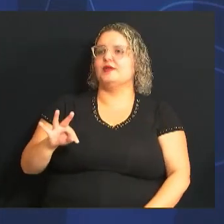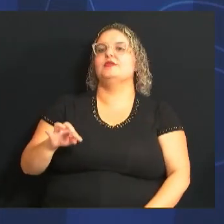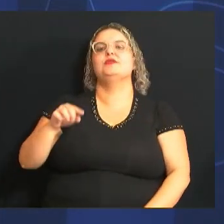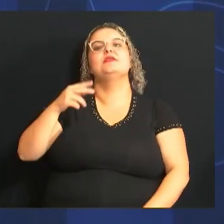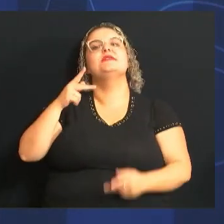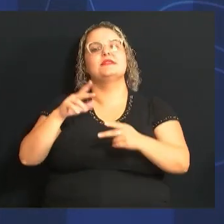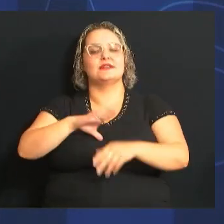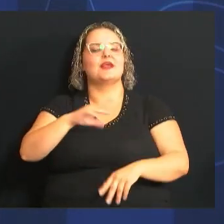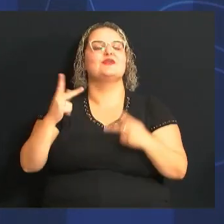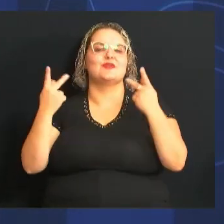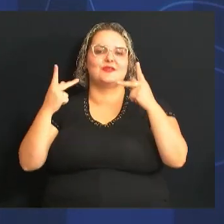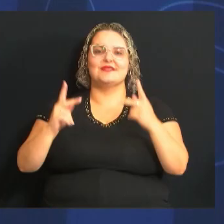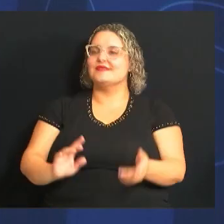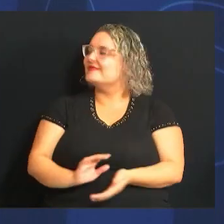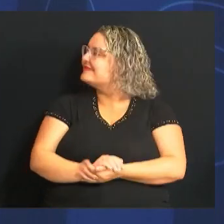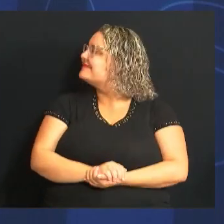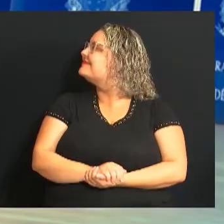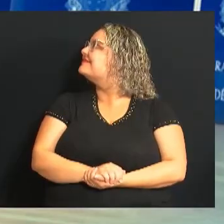Hortolândia.